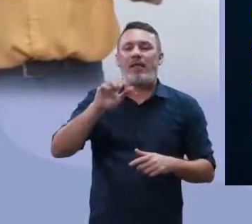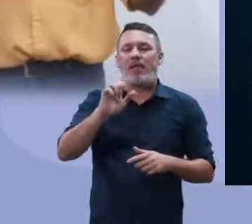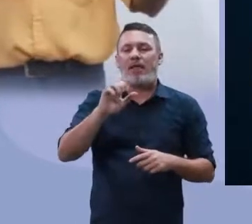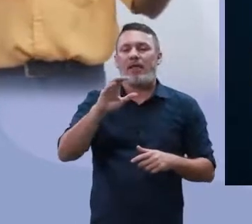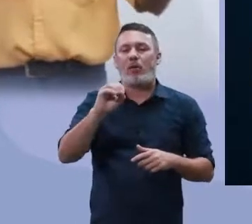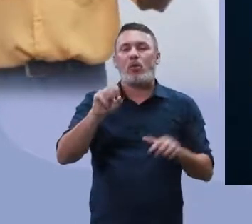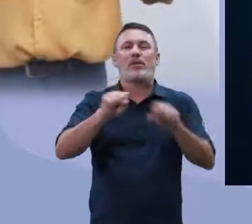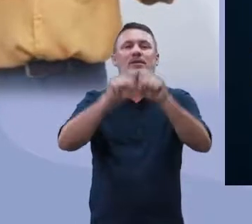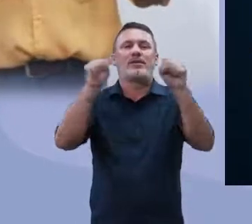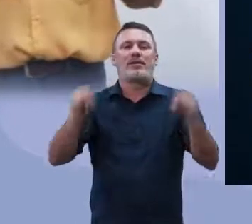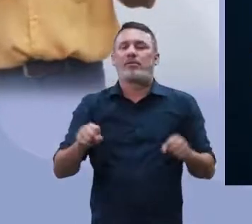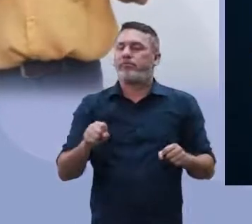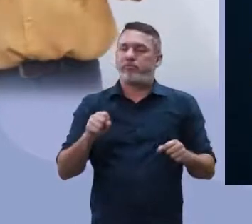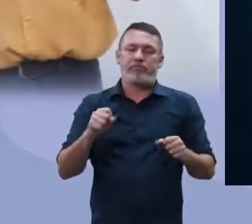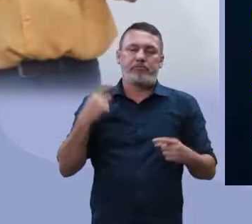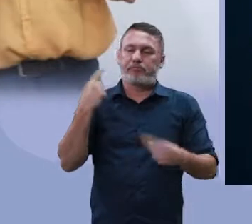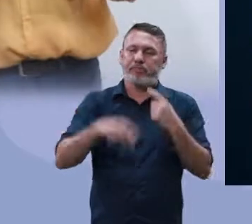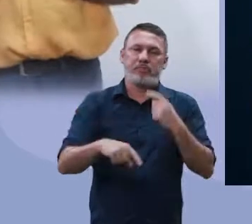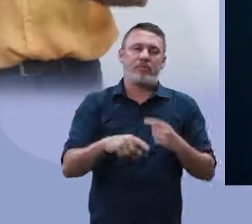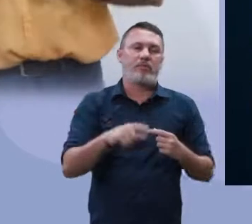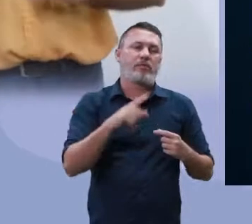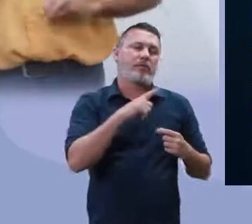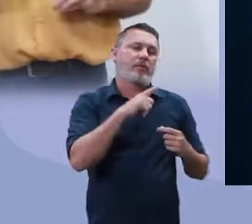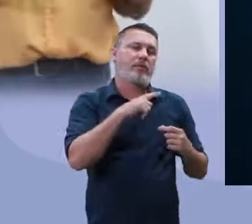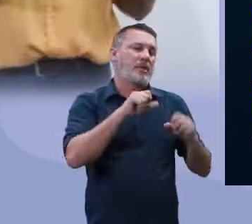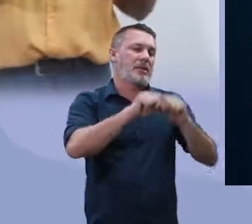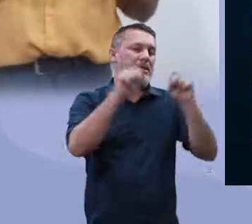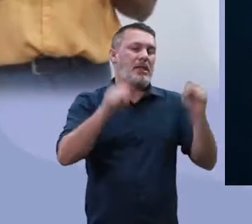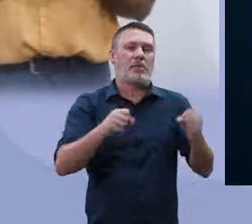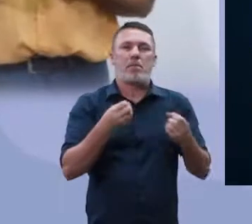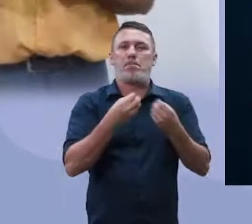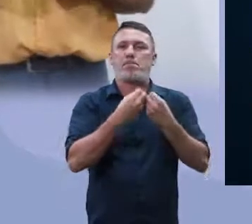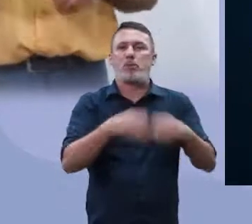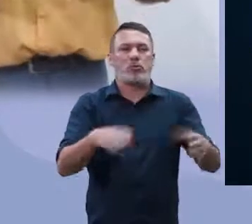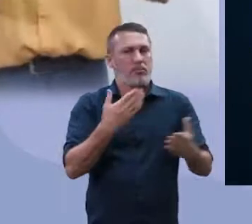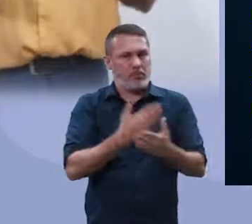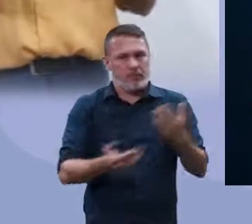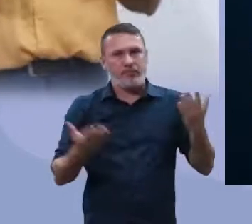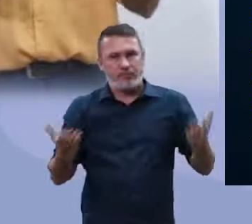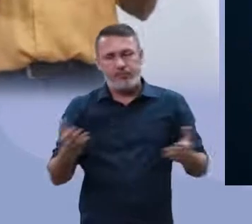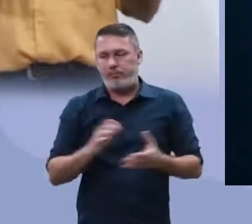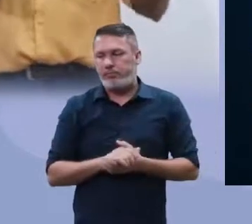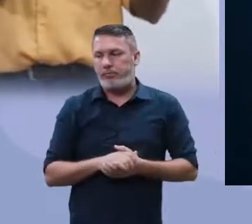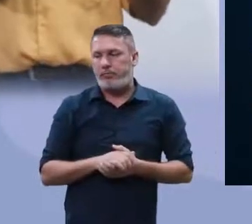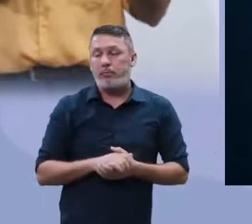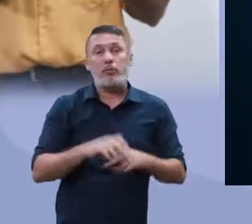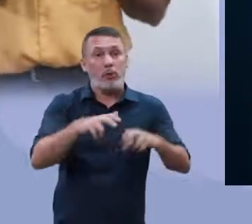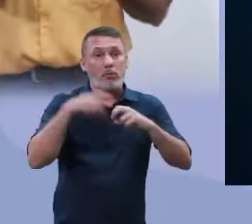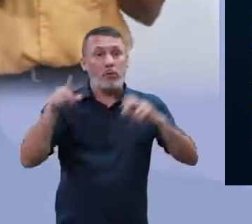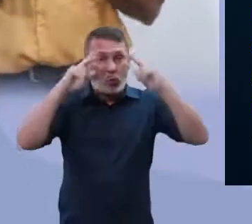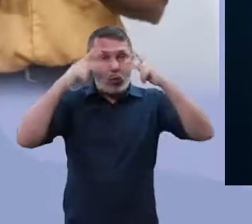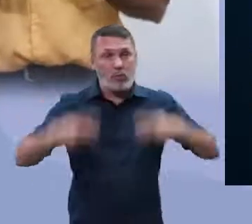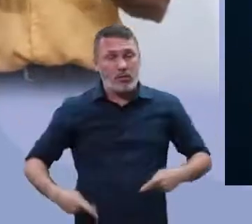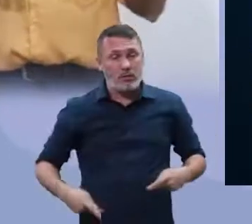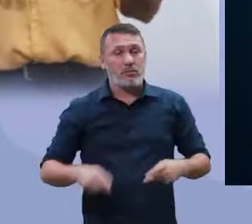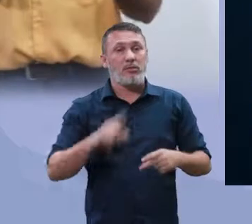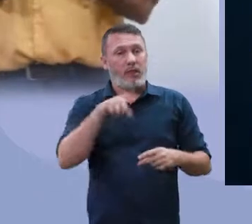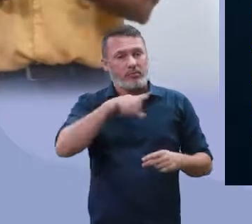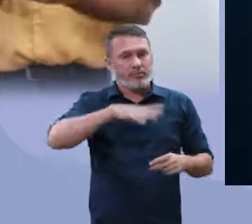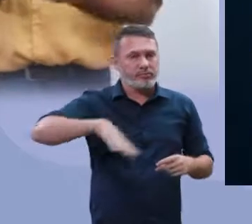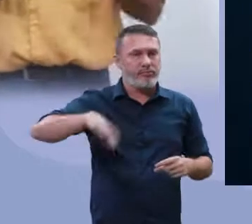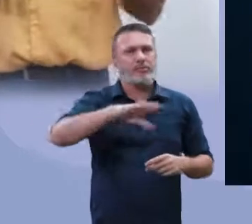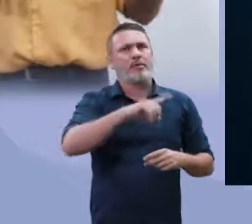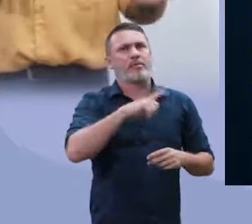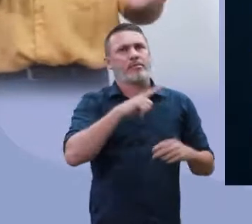ele de flora, seja ele de fauna. Então, essa ação humana relacionada à chuva ácida,